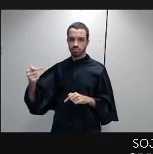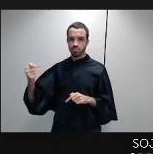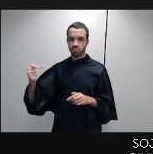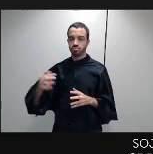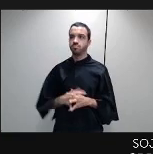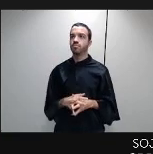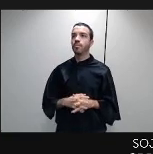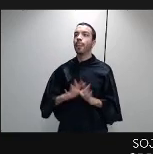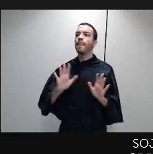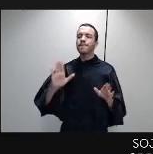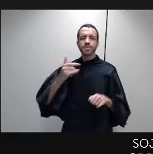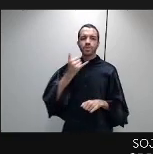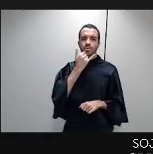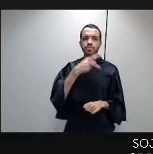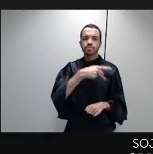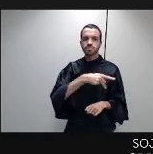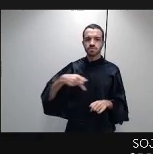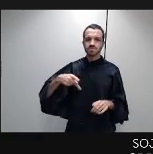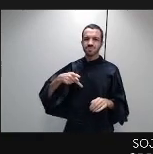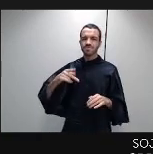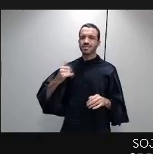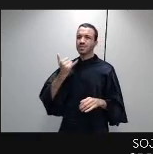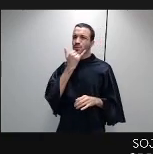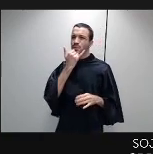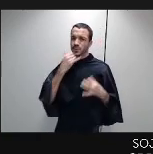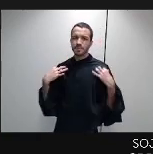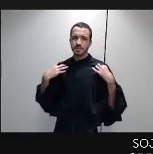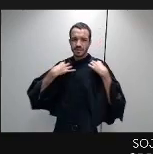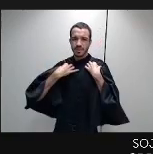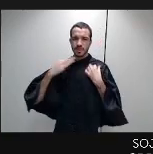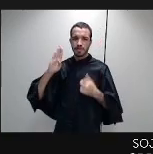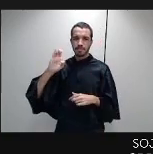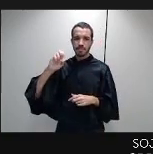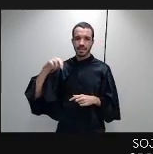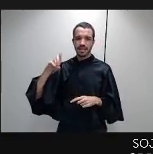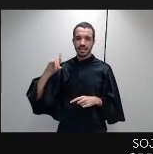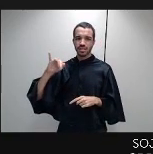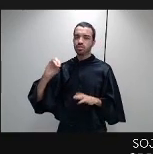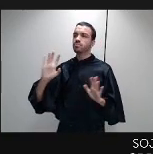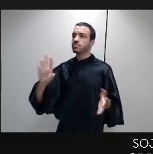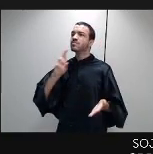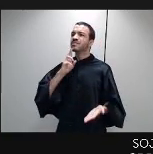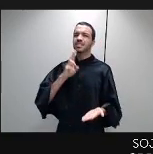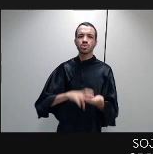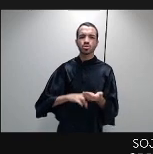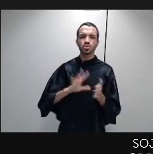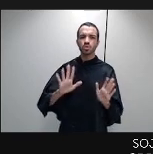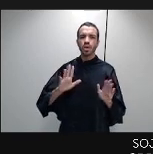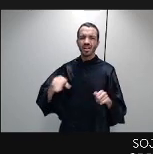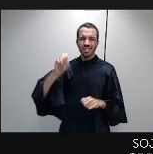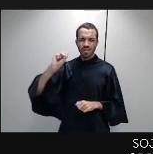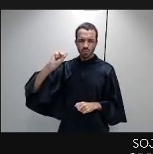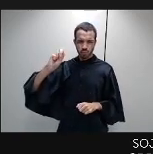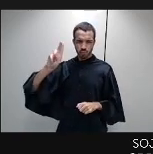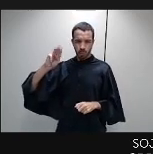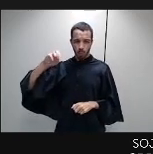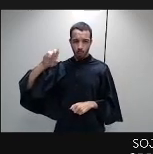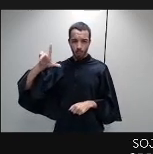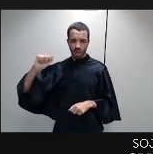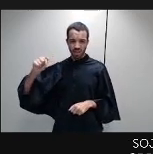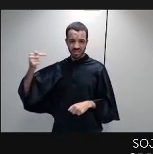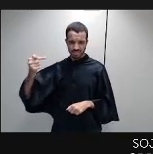desculpa mas só que o resulta apesar de aplicar a súmula 7 me parece que o